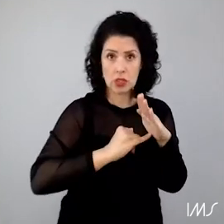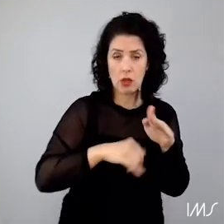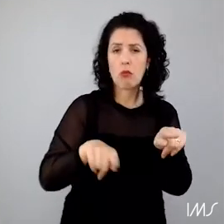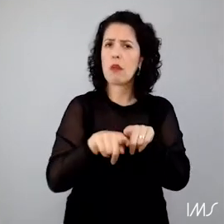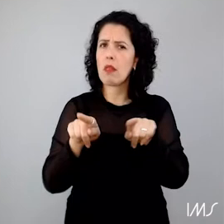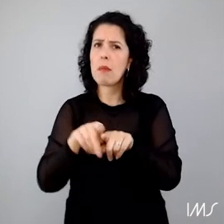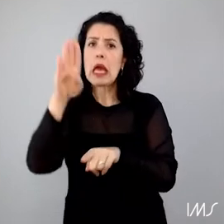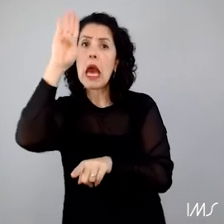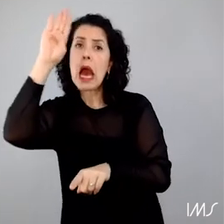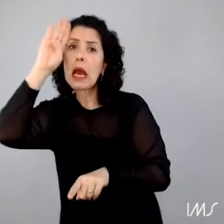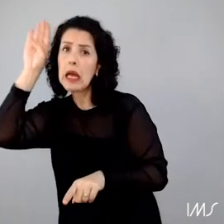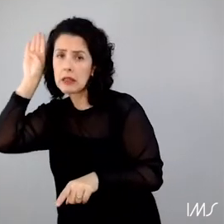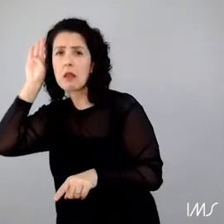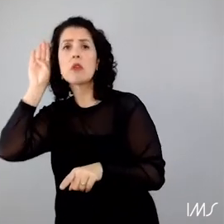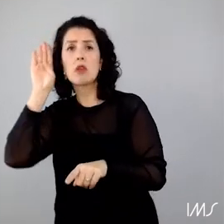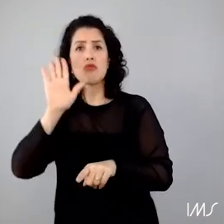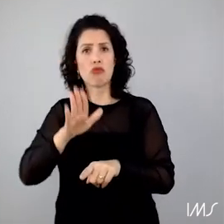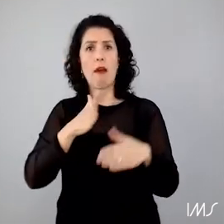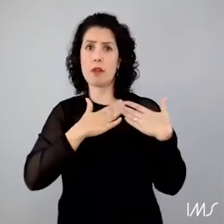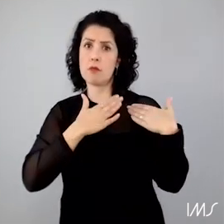acadêmicos. Eu acho que nós estamos já,